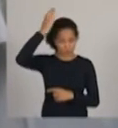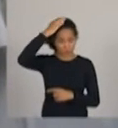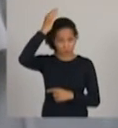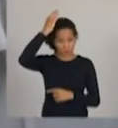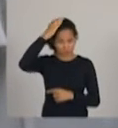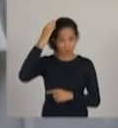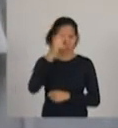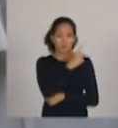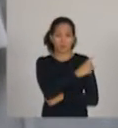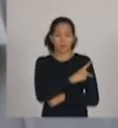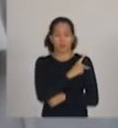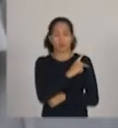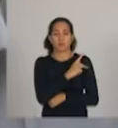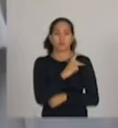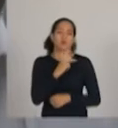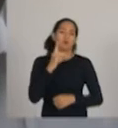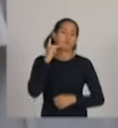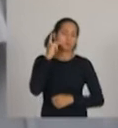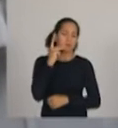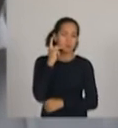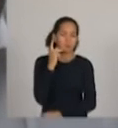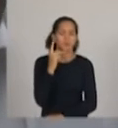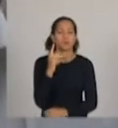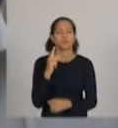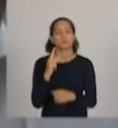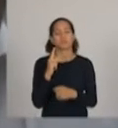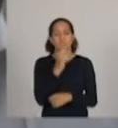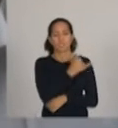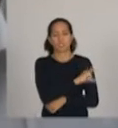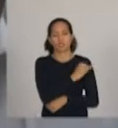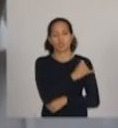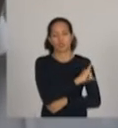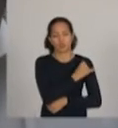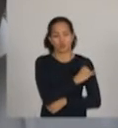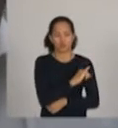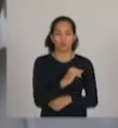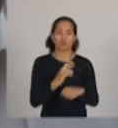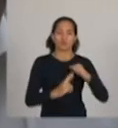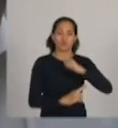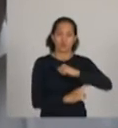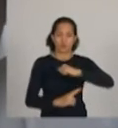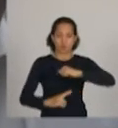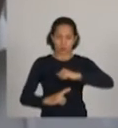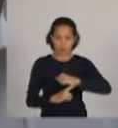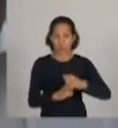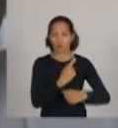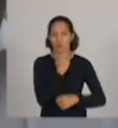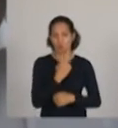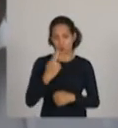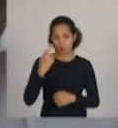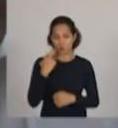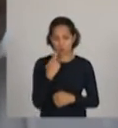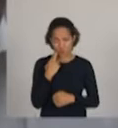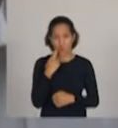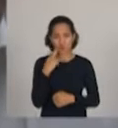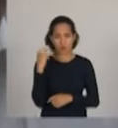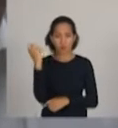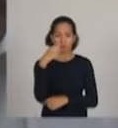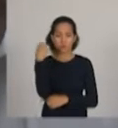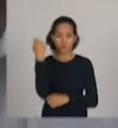Paraíba, Pernambuco, Piauí, Rio de Janeiro, Rondônia, Roraima, Rio Grande do